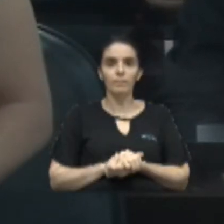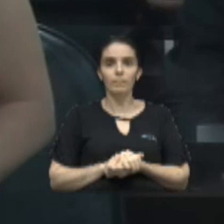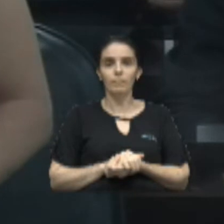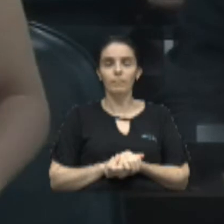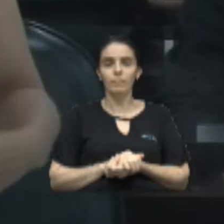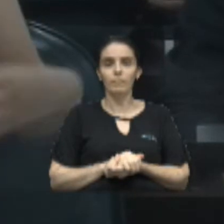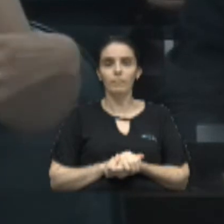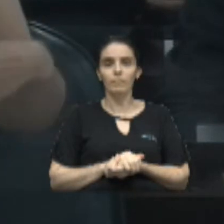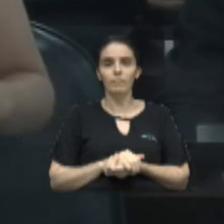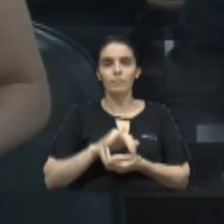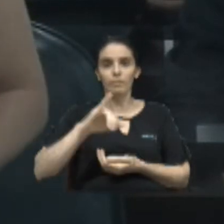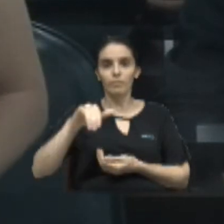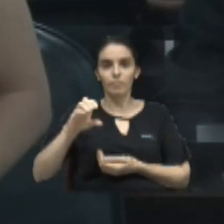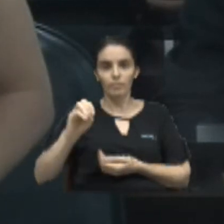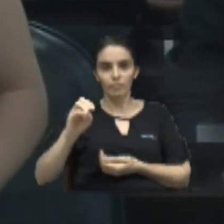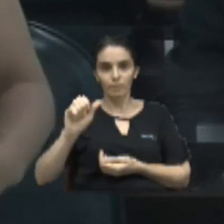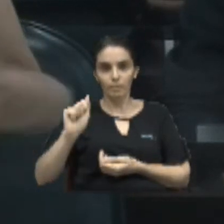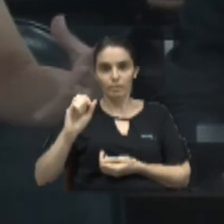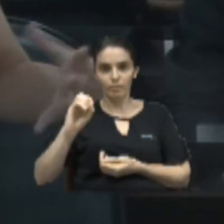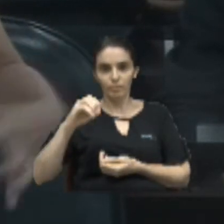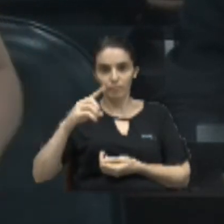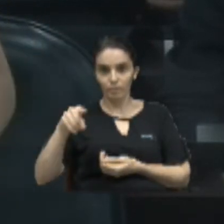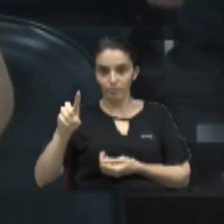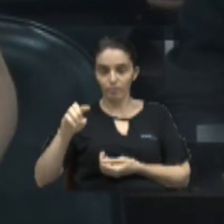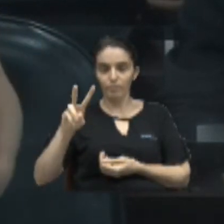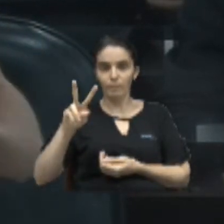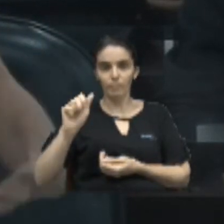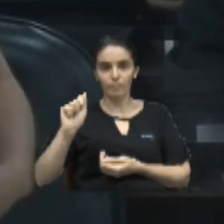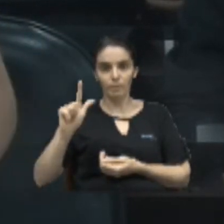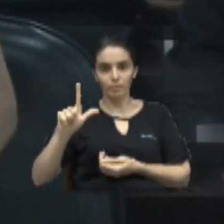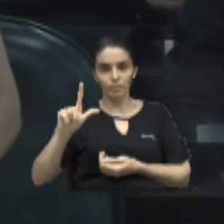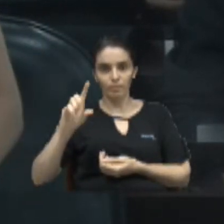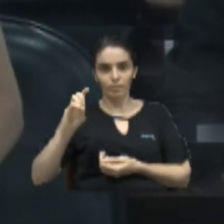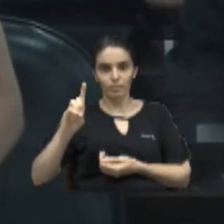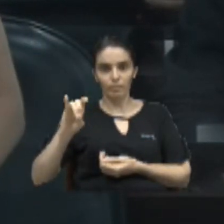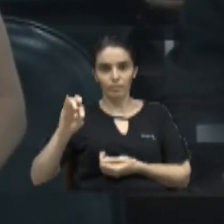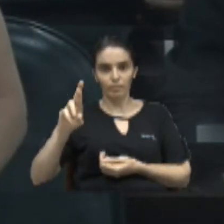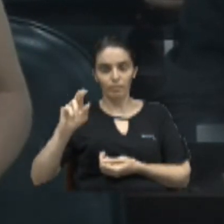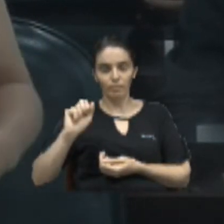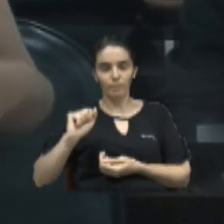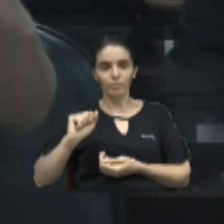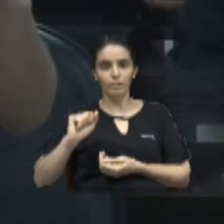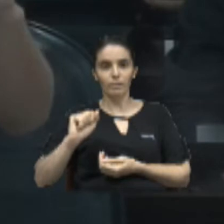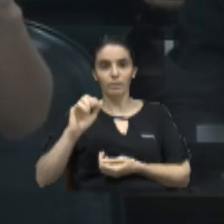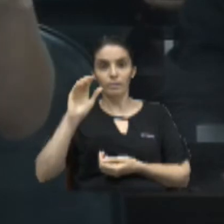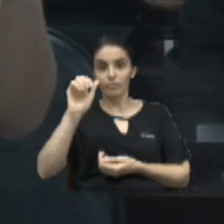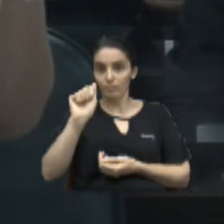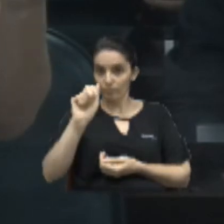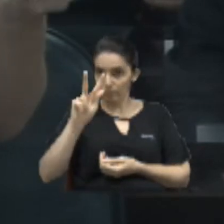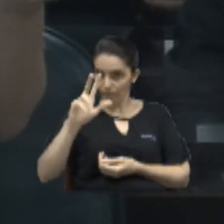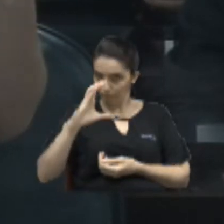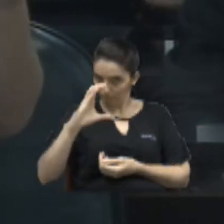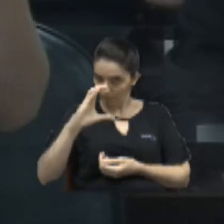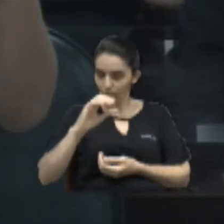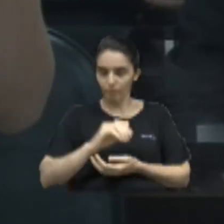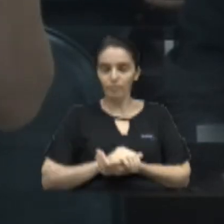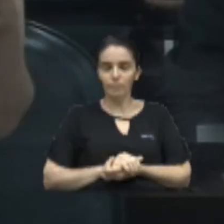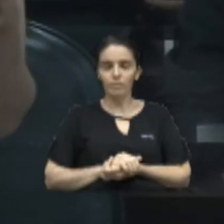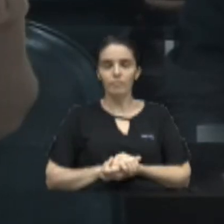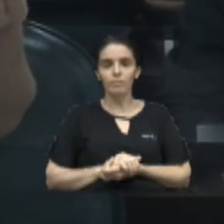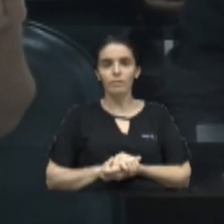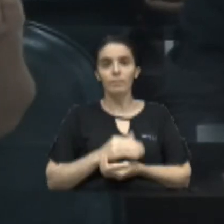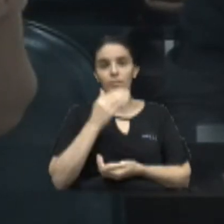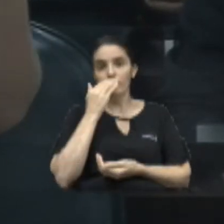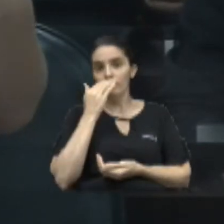recuperando agora. Né? Pegou todo mundo de surpresa e susto na Gazeta de Limeira. E ele fez essa ligação pedindo